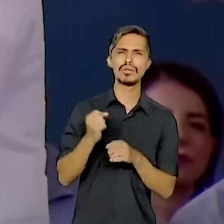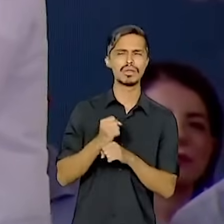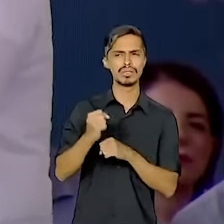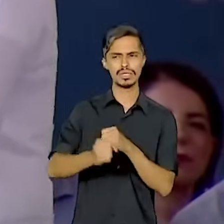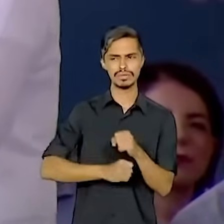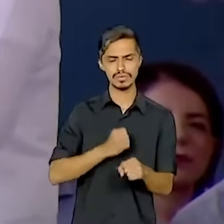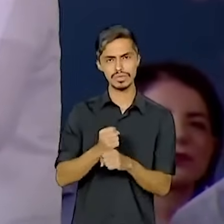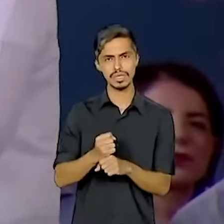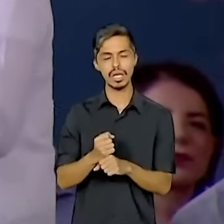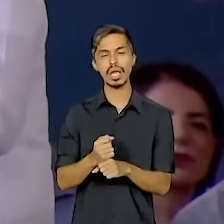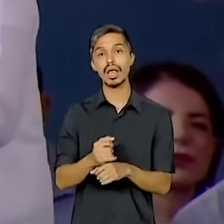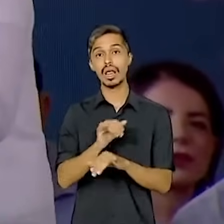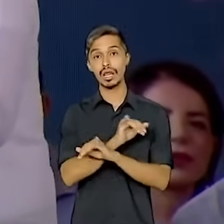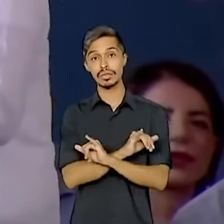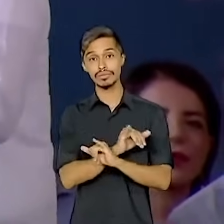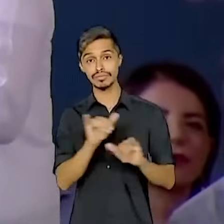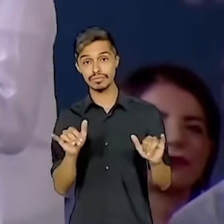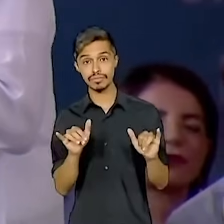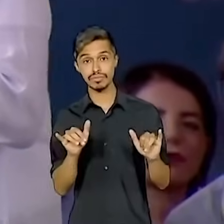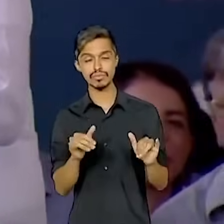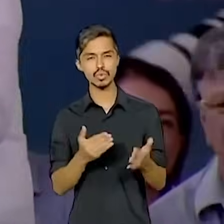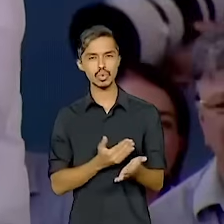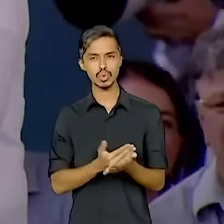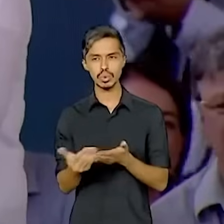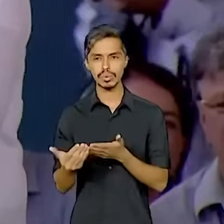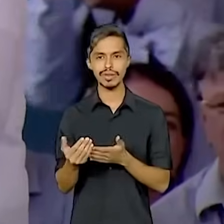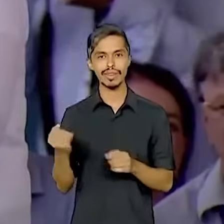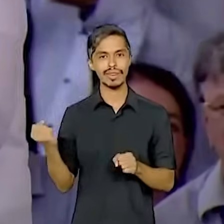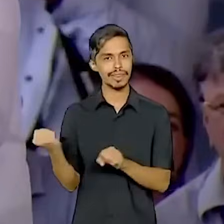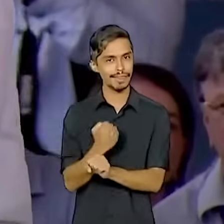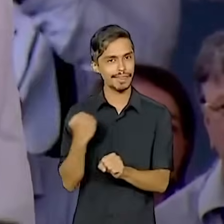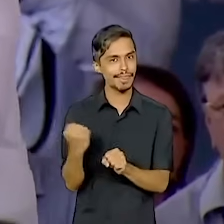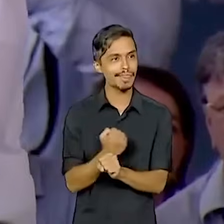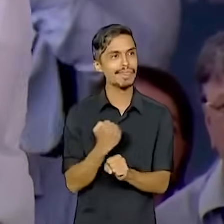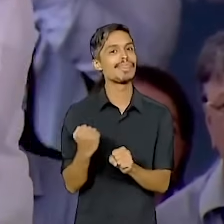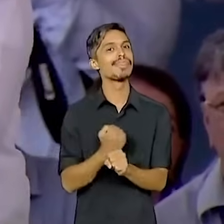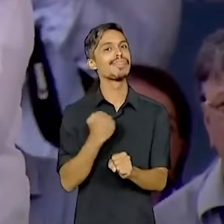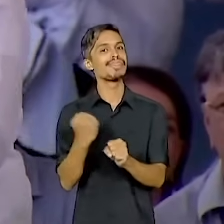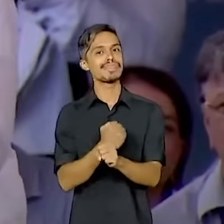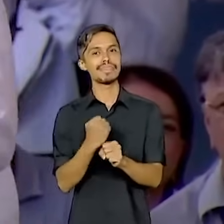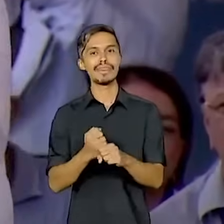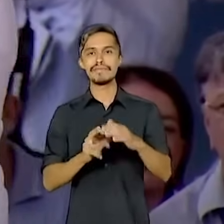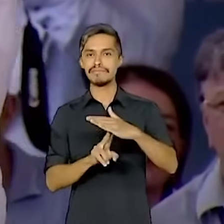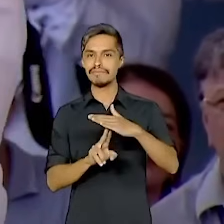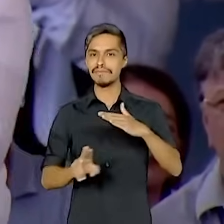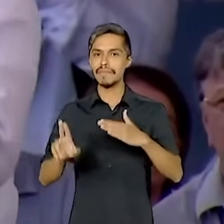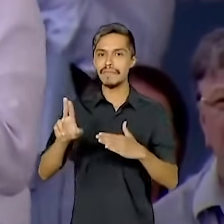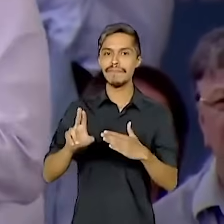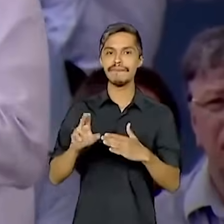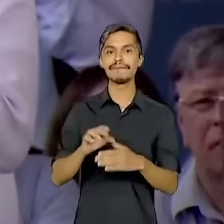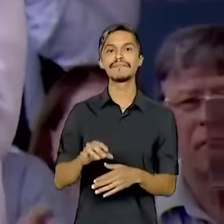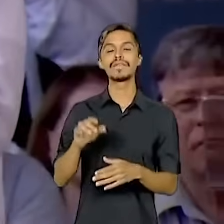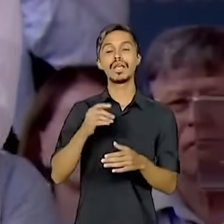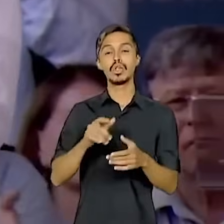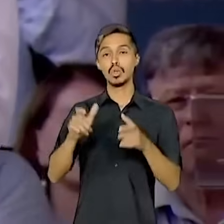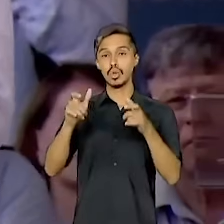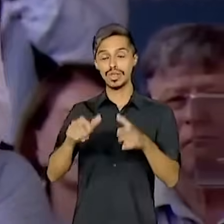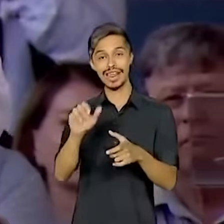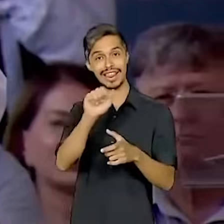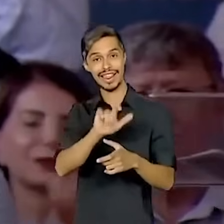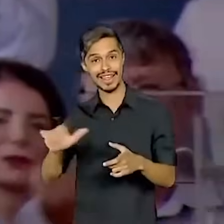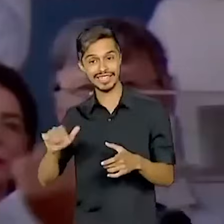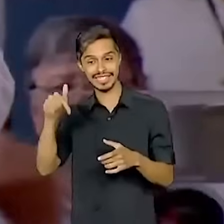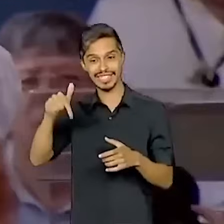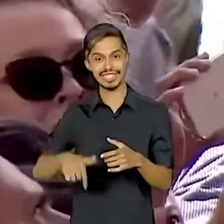vem, anunciar o começo da construção da Universidade da Zona Leste aqui nesse